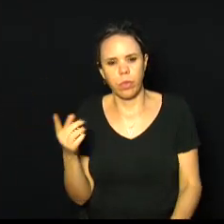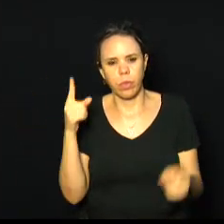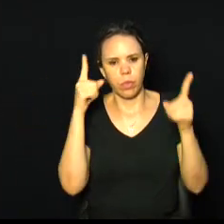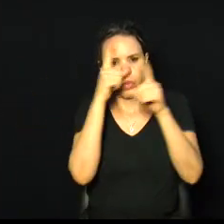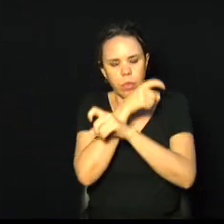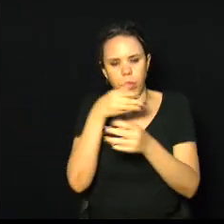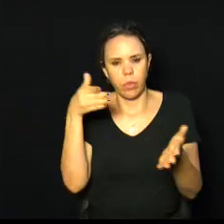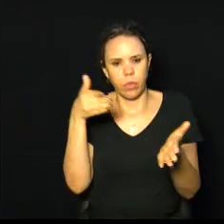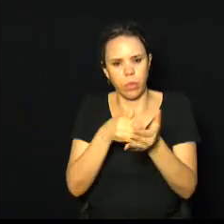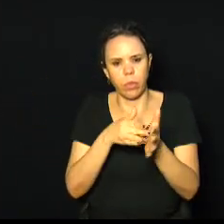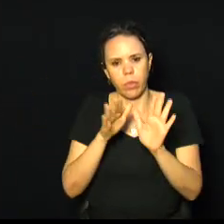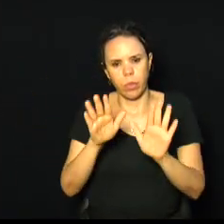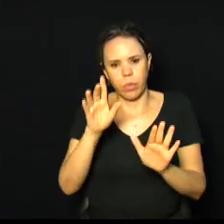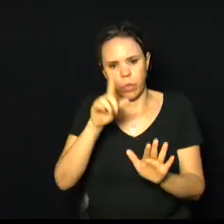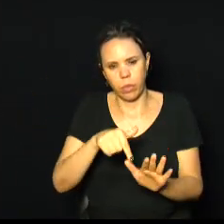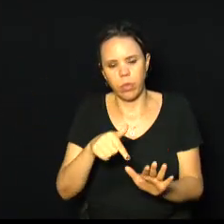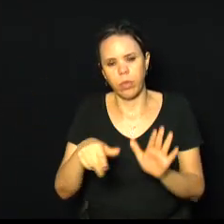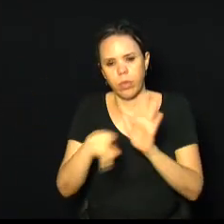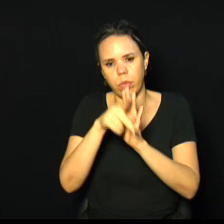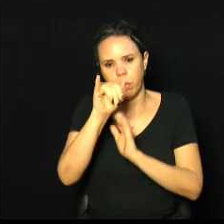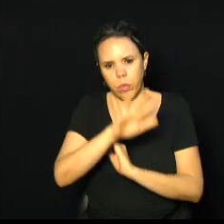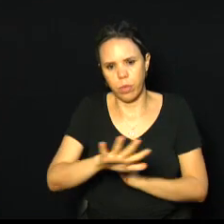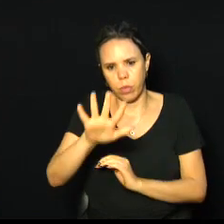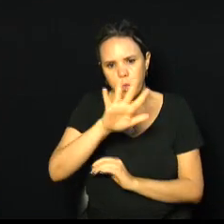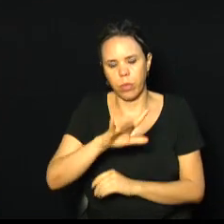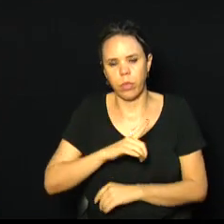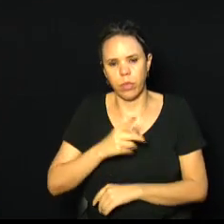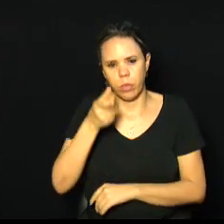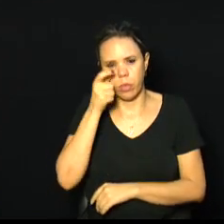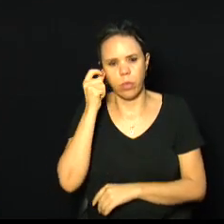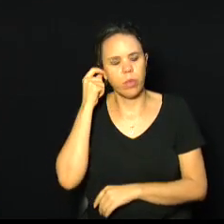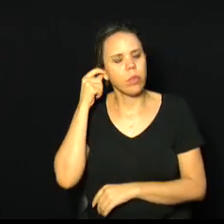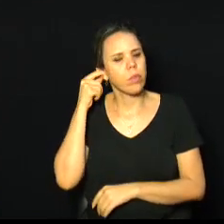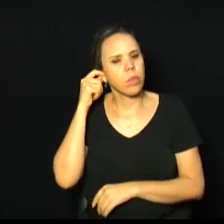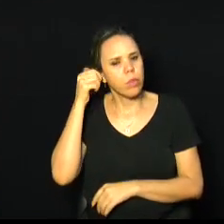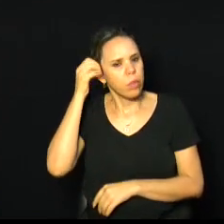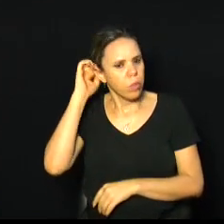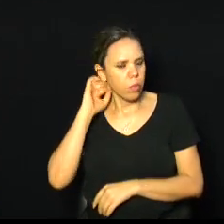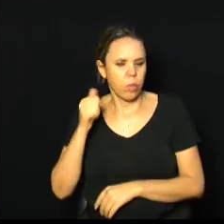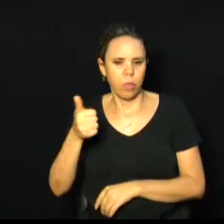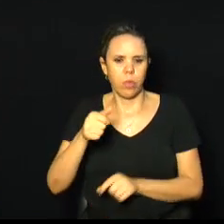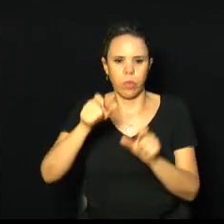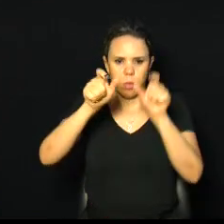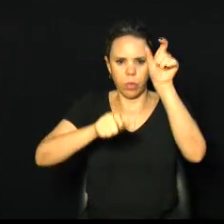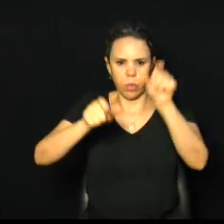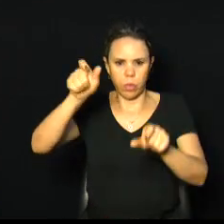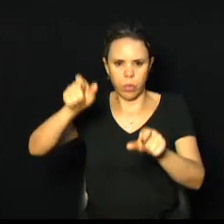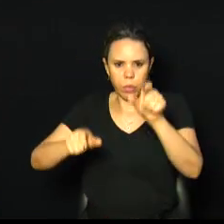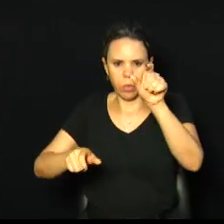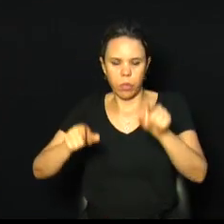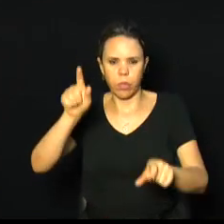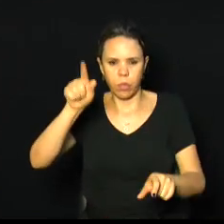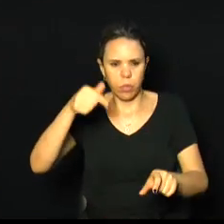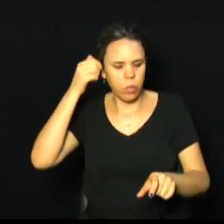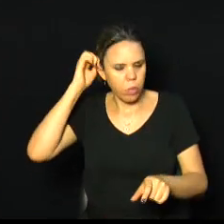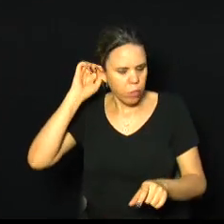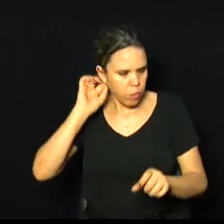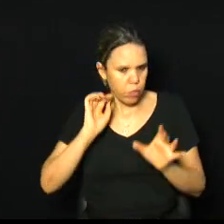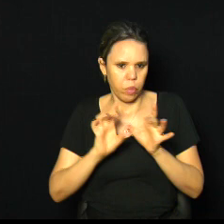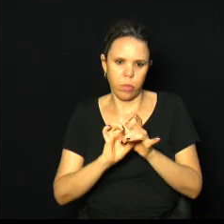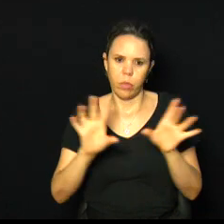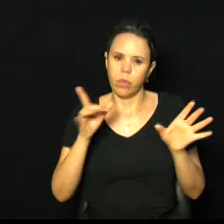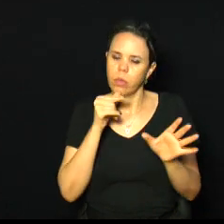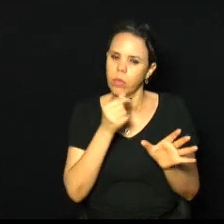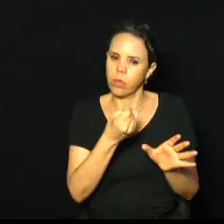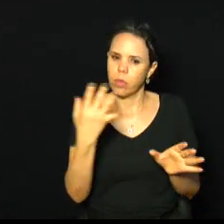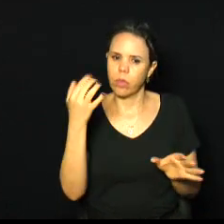dificuldade, mas pela própria imagem vocês estão vendo. Essa primeira coluna, isso aqui é disponibilidade